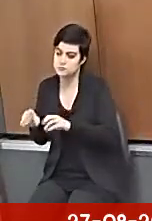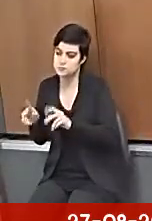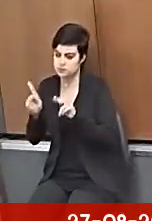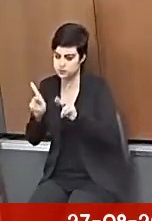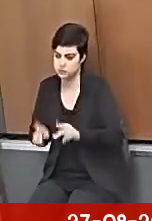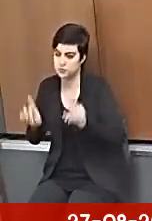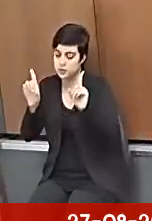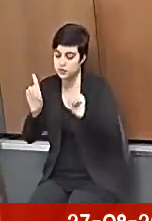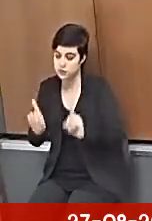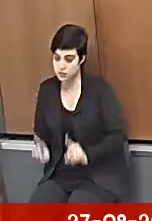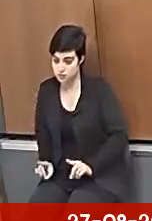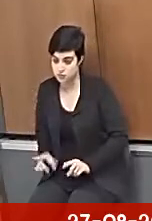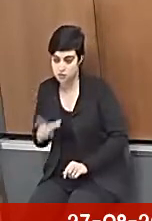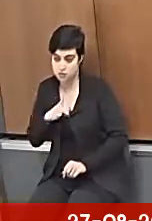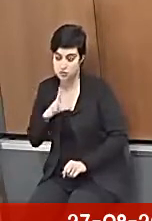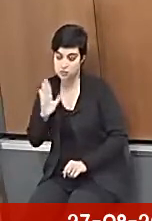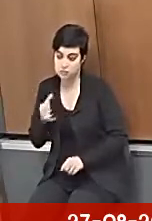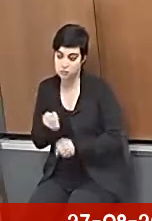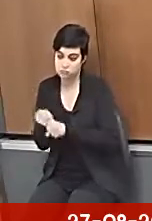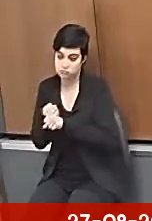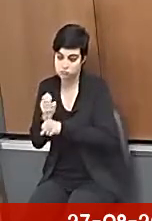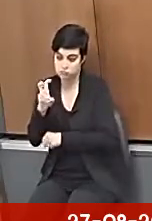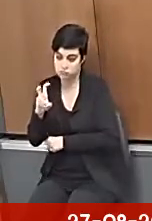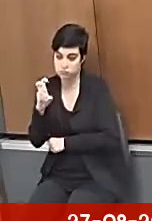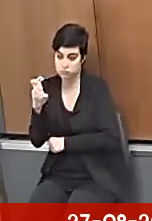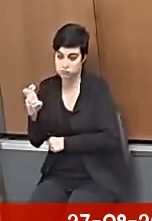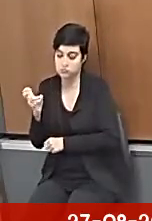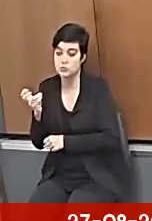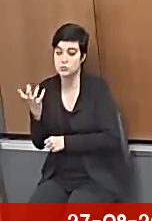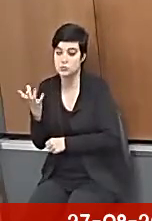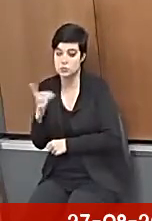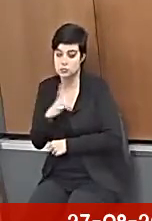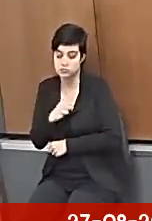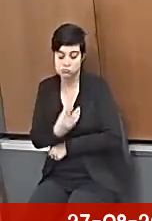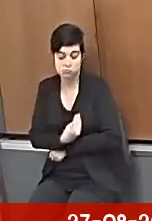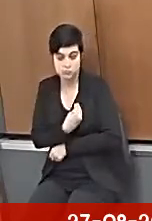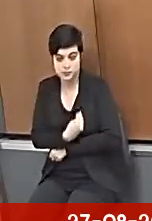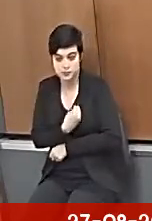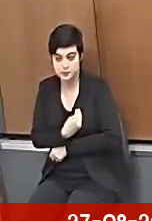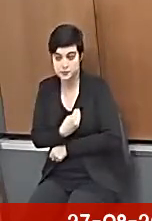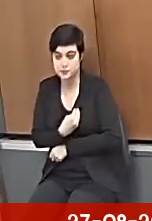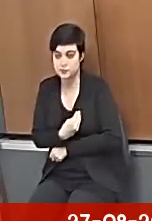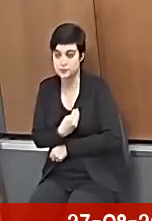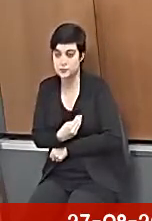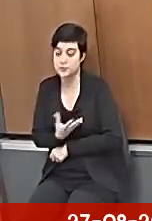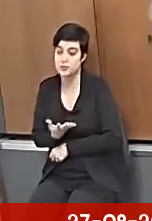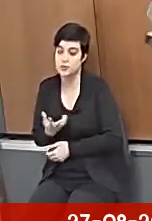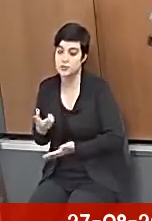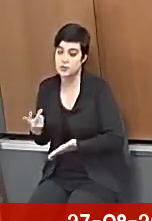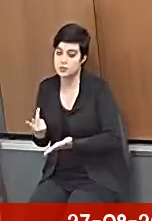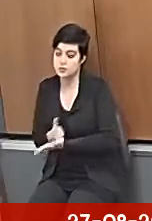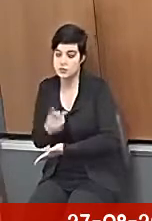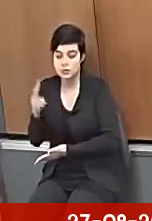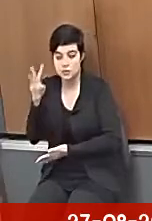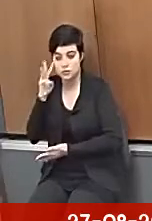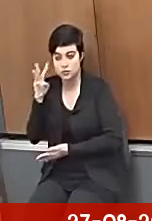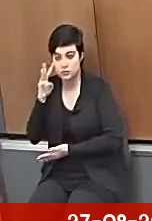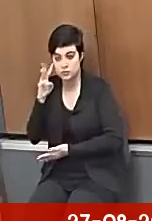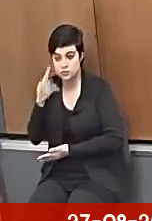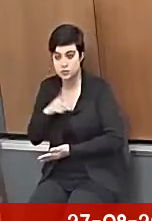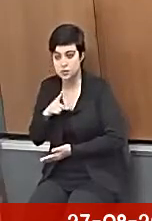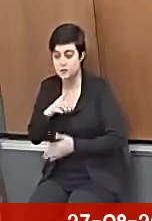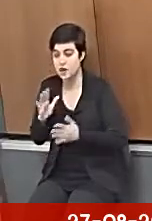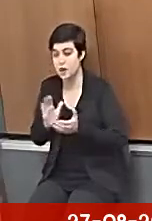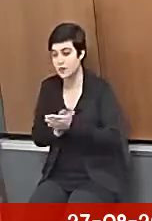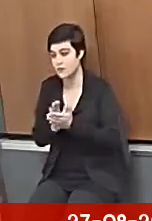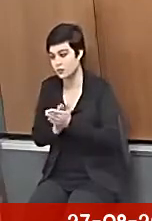já tem 55 anos de existência inclusive nesse dia no dia na terça feira talvez e debatendo aniversário a escola e